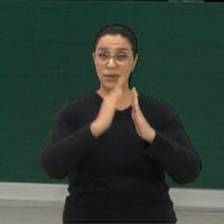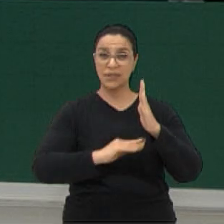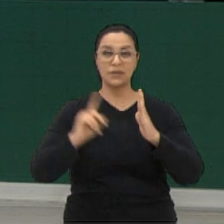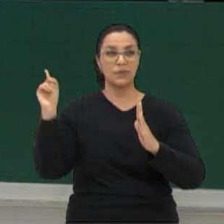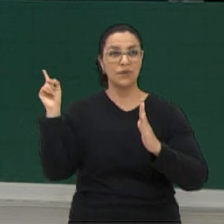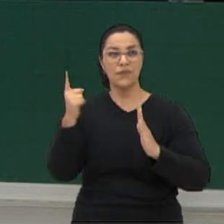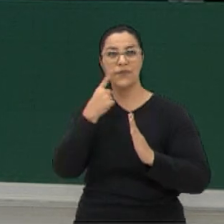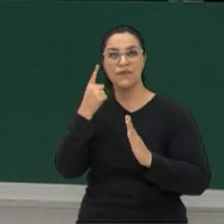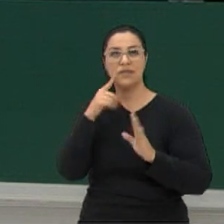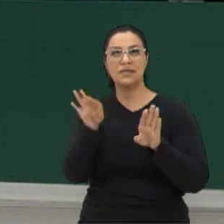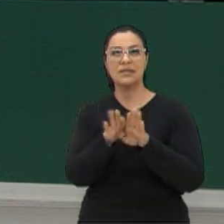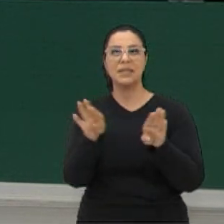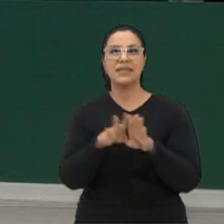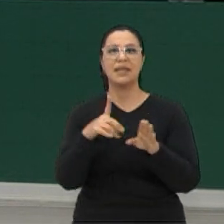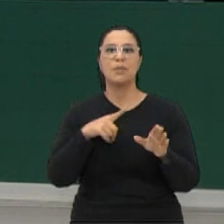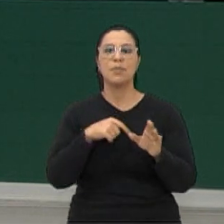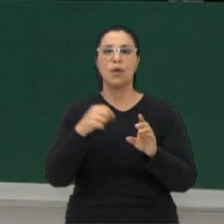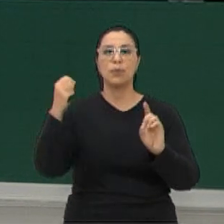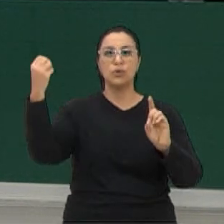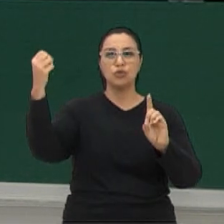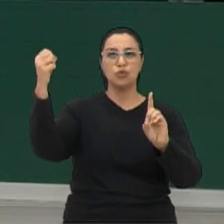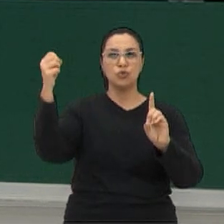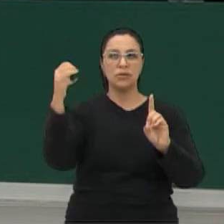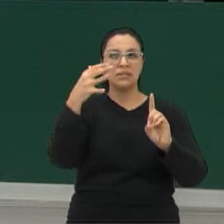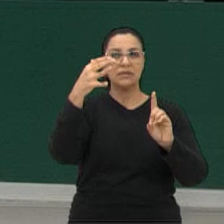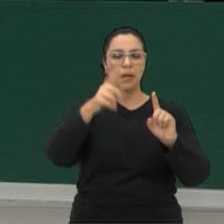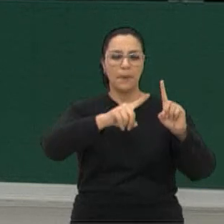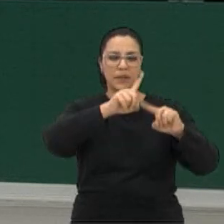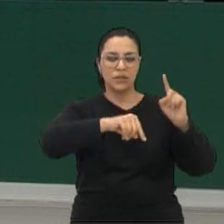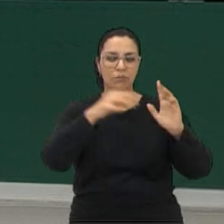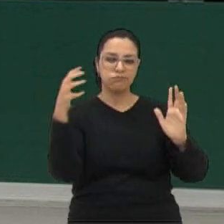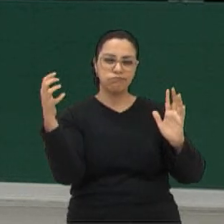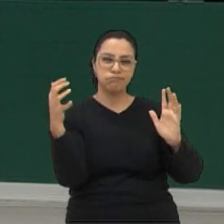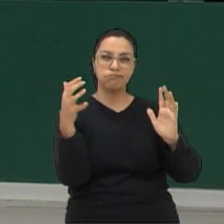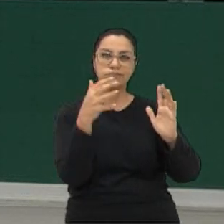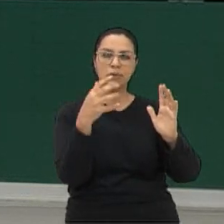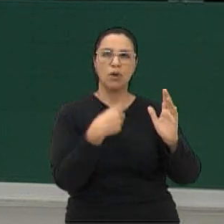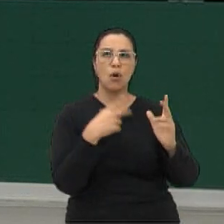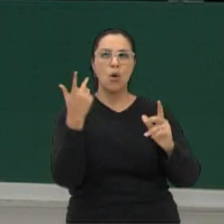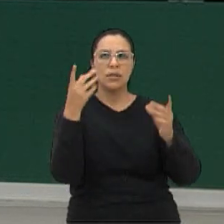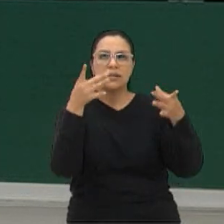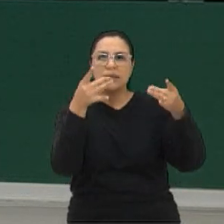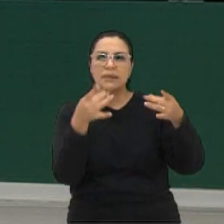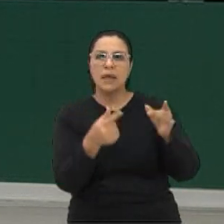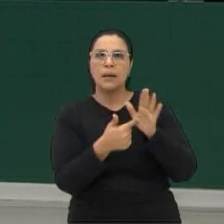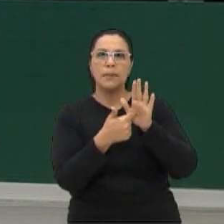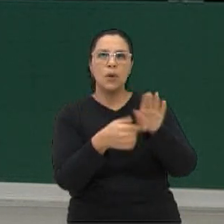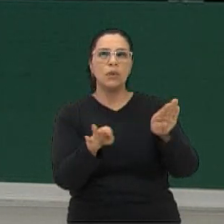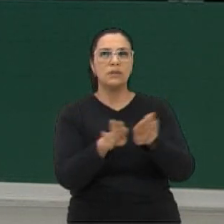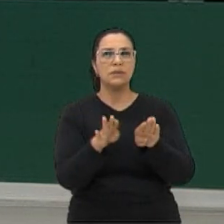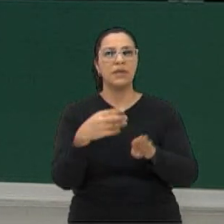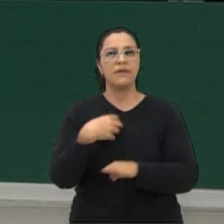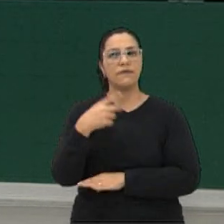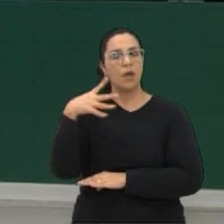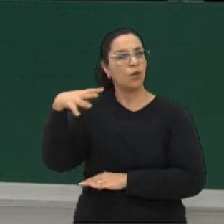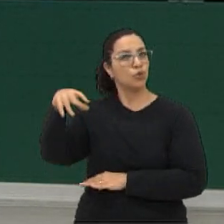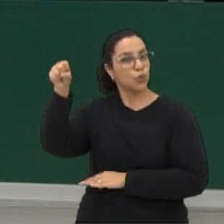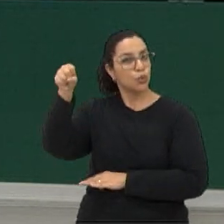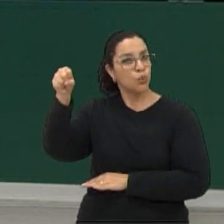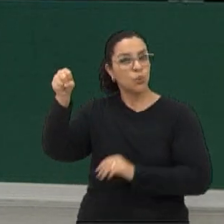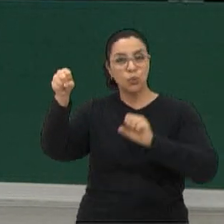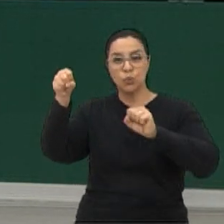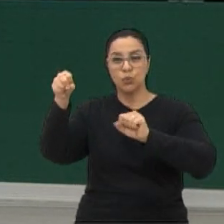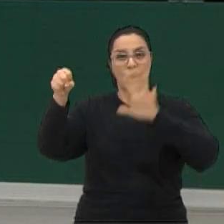rapidinho, como ele trabalha a incidência da luz sobre o objeto, como ele consegue fazer isso e ao mesmo tempo